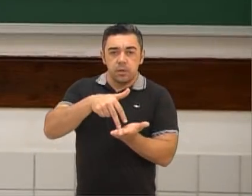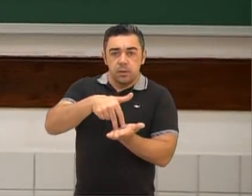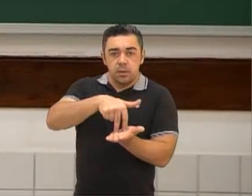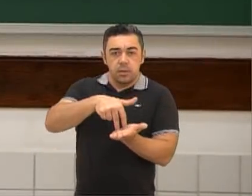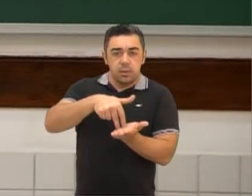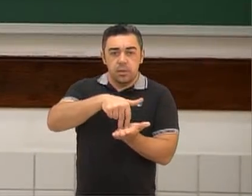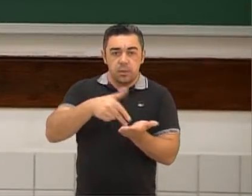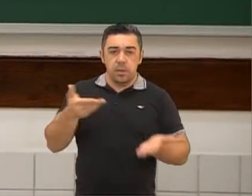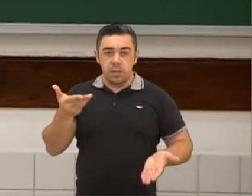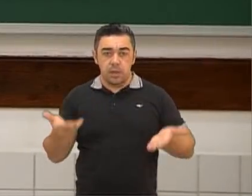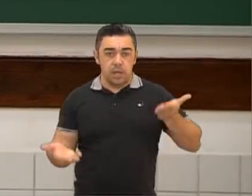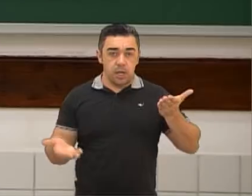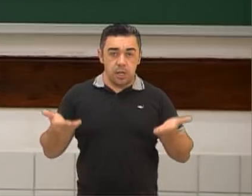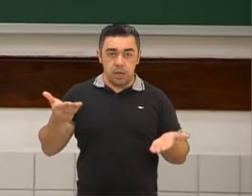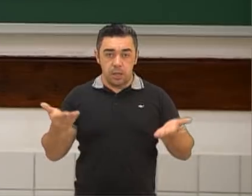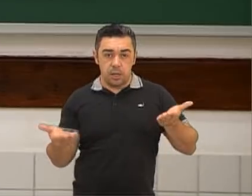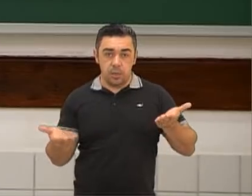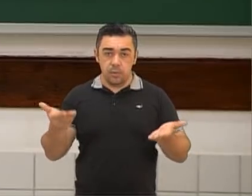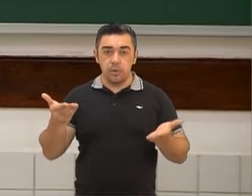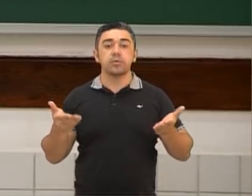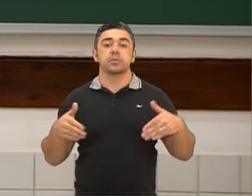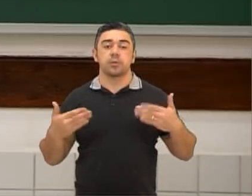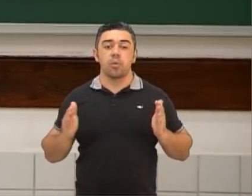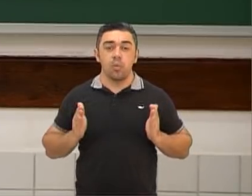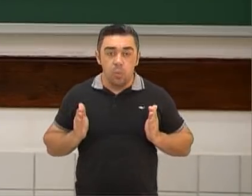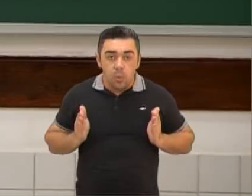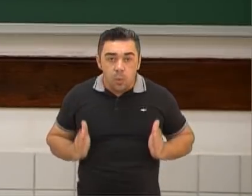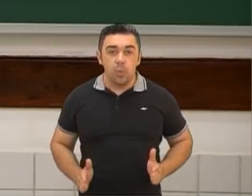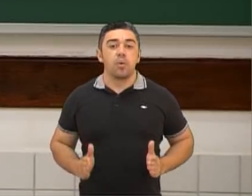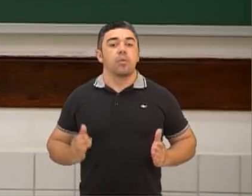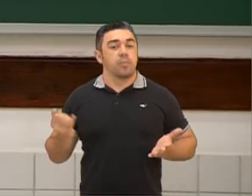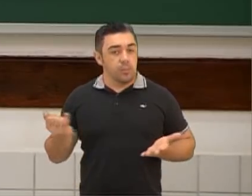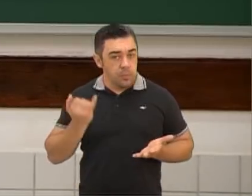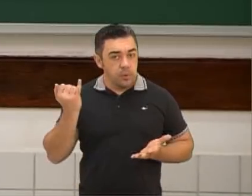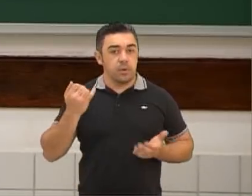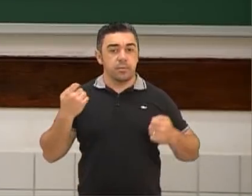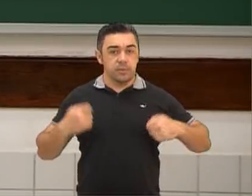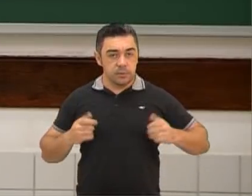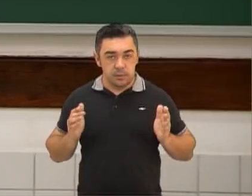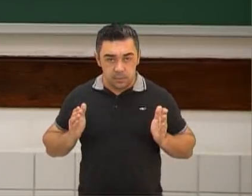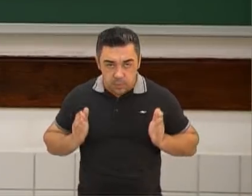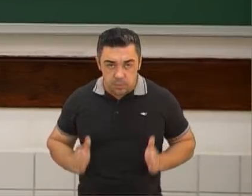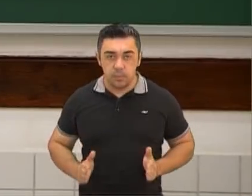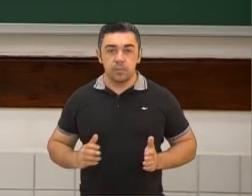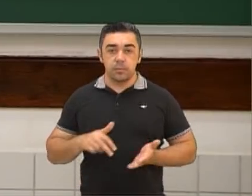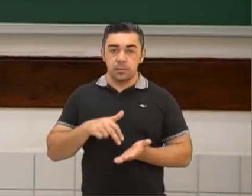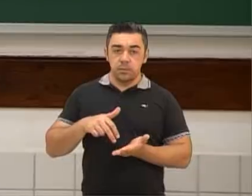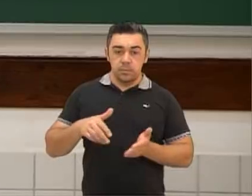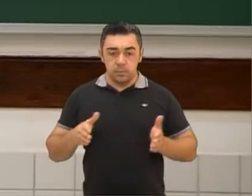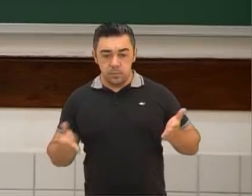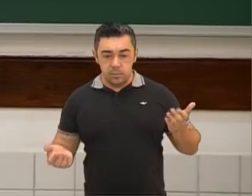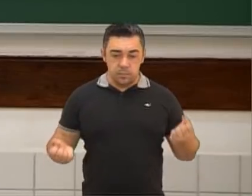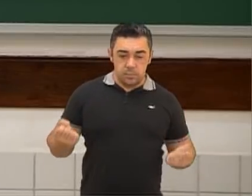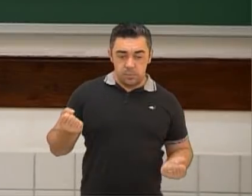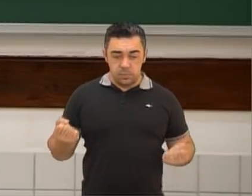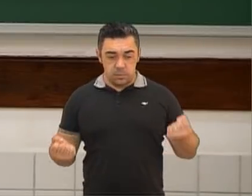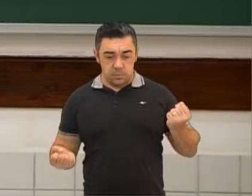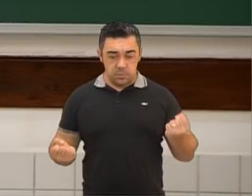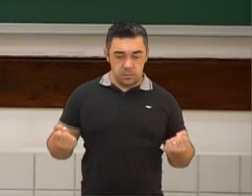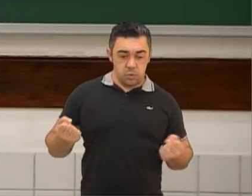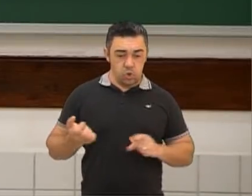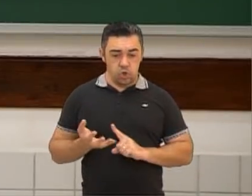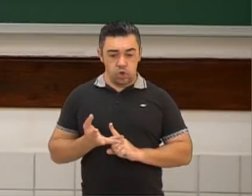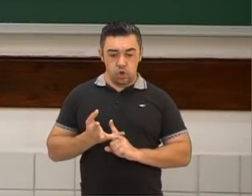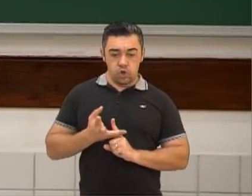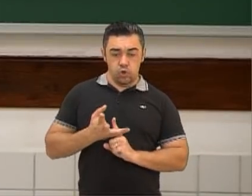né? Então a postura dele é muito importante, né? É controlando a sua postura que